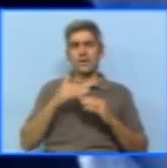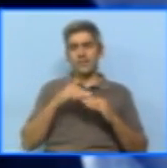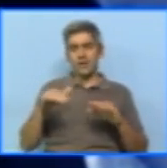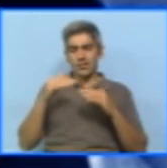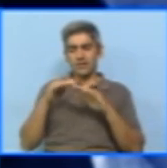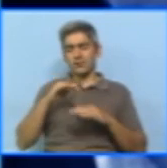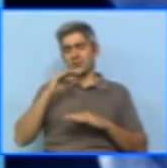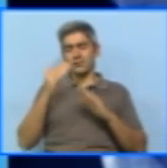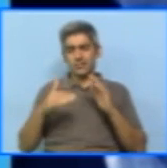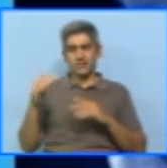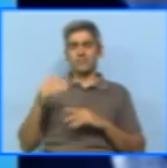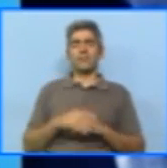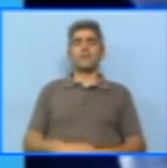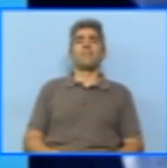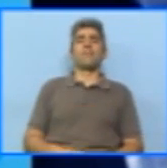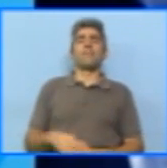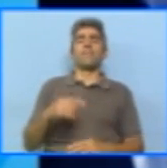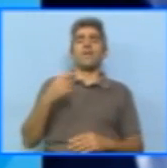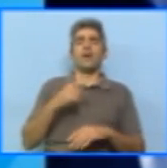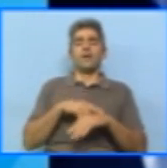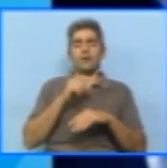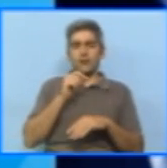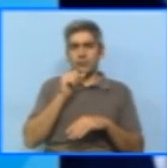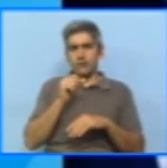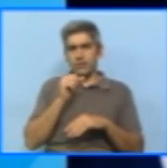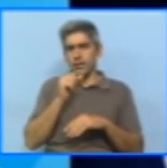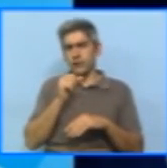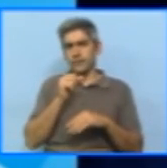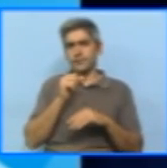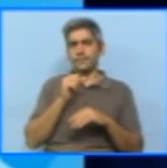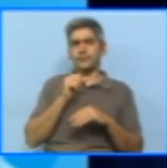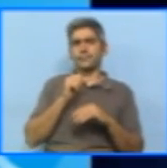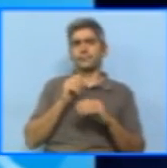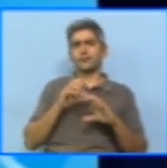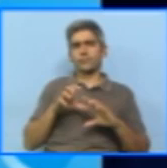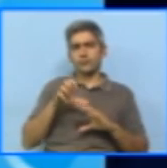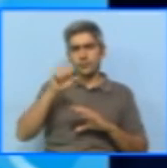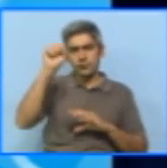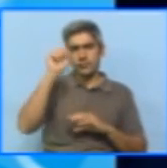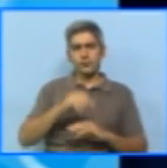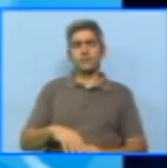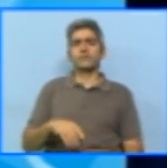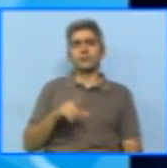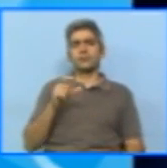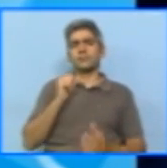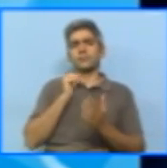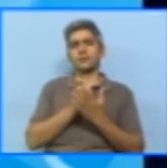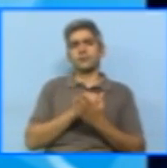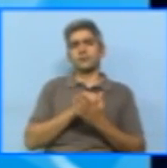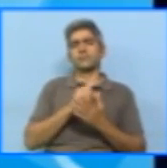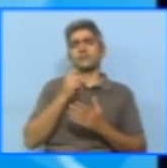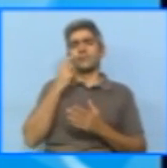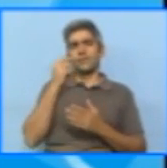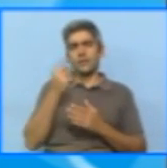fases, tem momentos de progresso e ele marca-os com